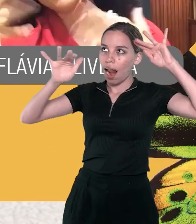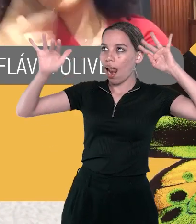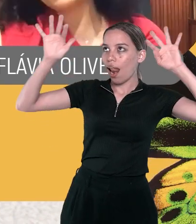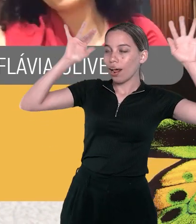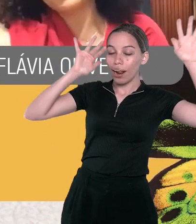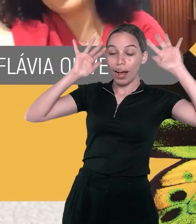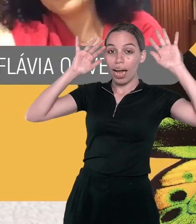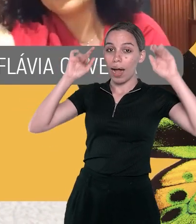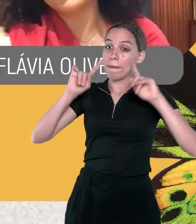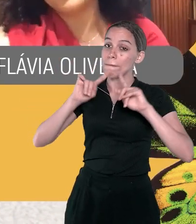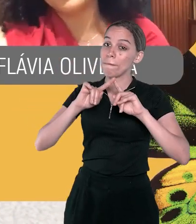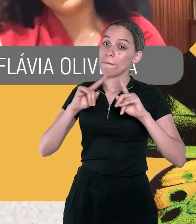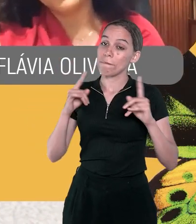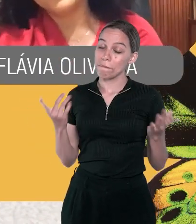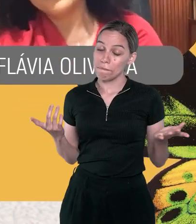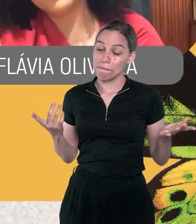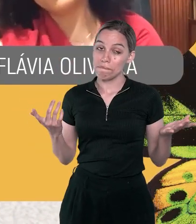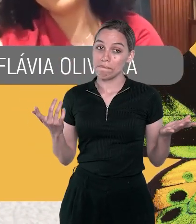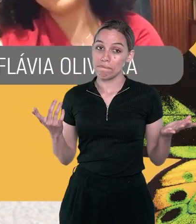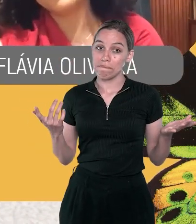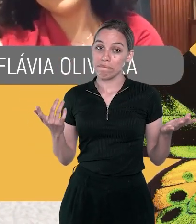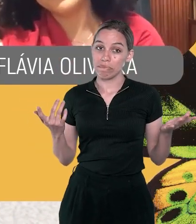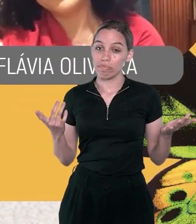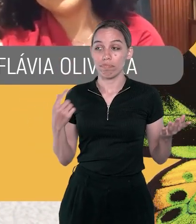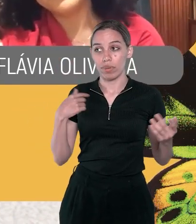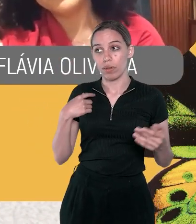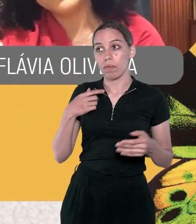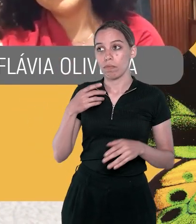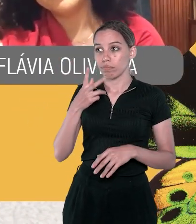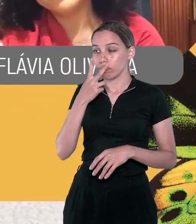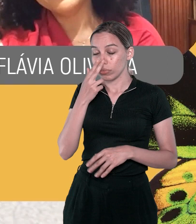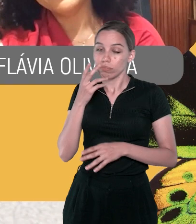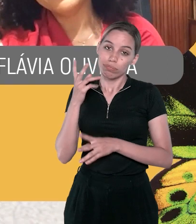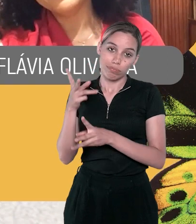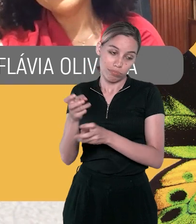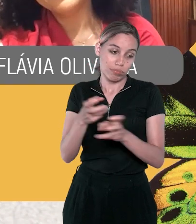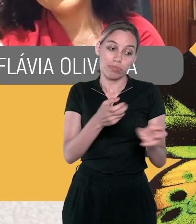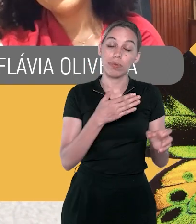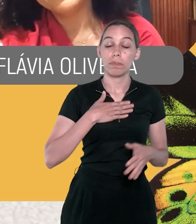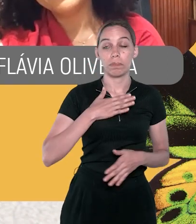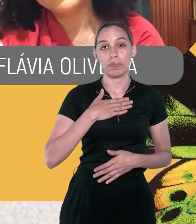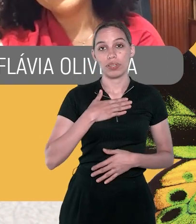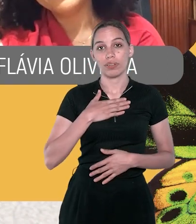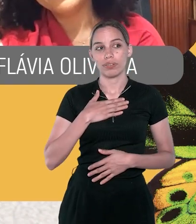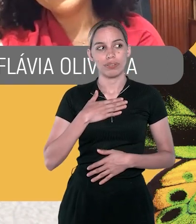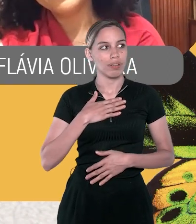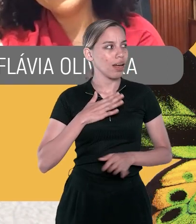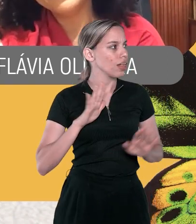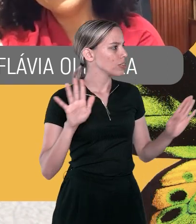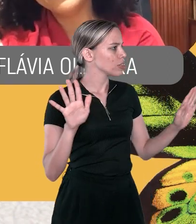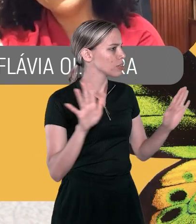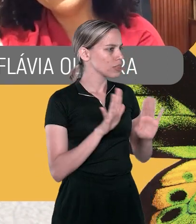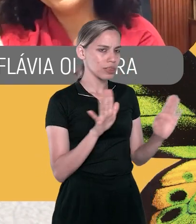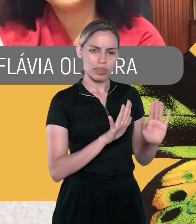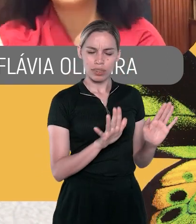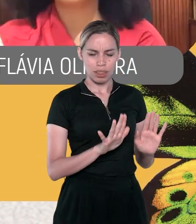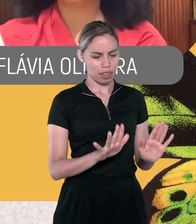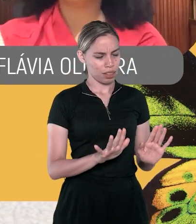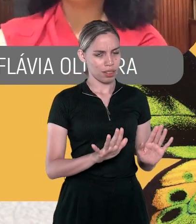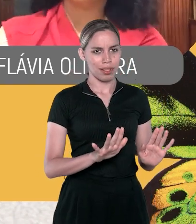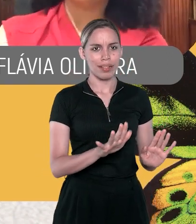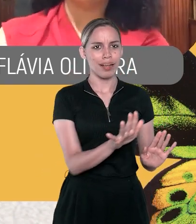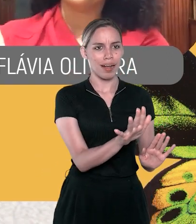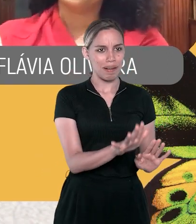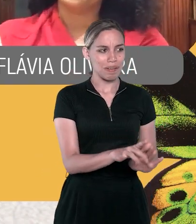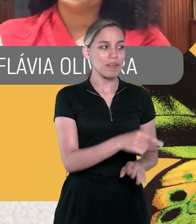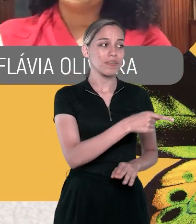as sensações que eu tive. Não, de jeito nenhum, muito pelo contrário. Você sabe que é uma